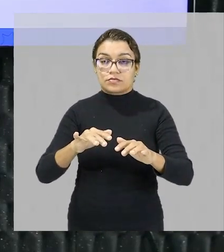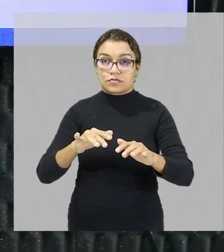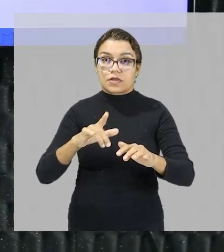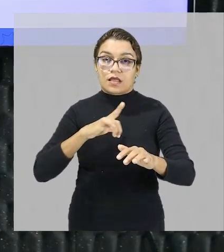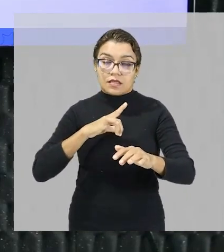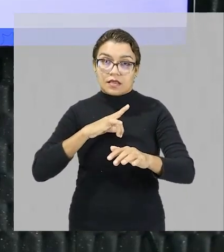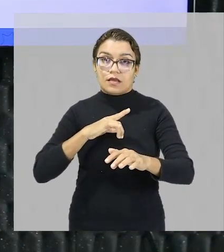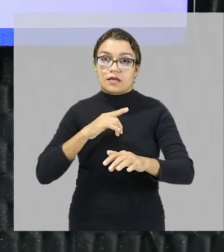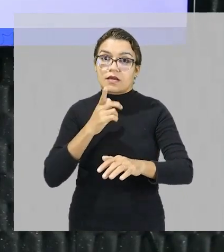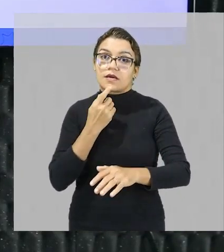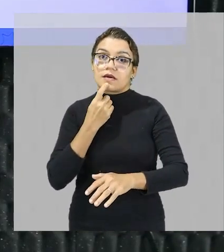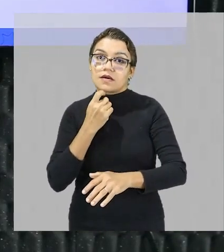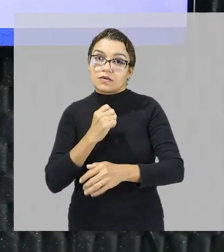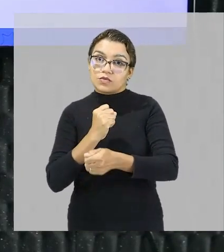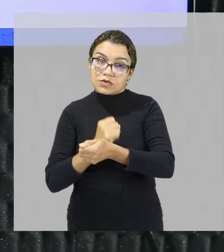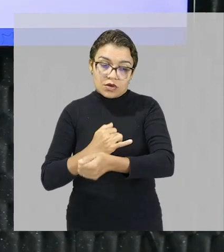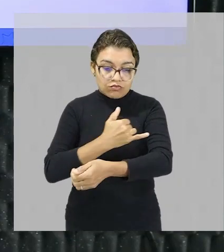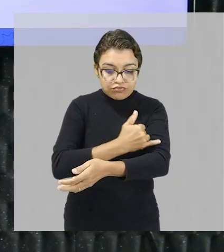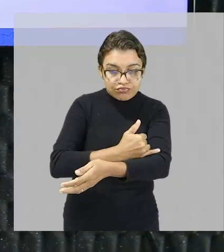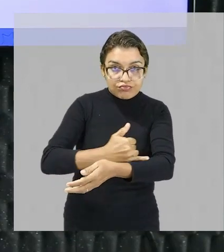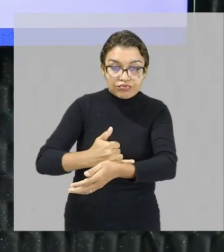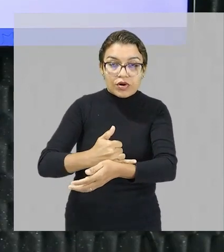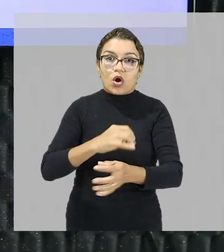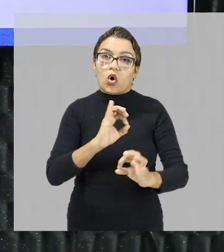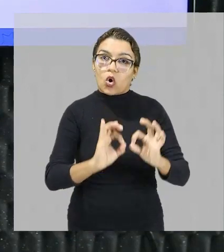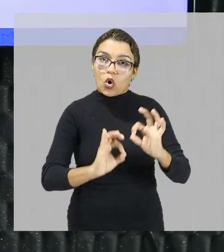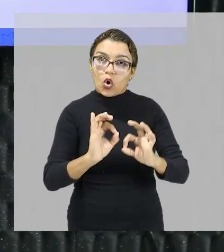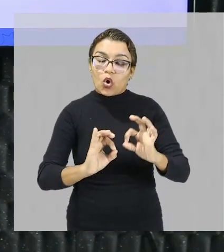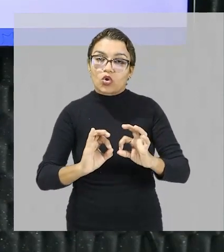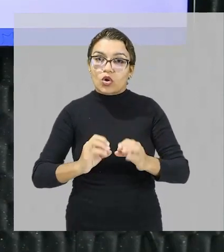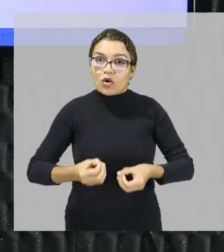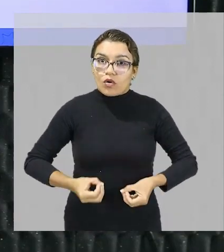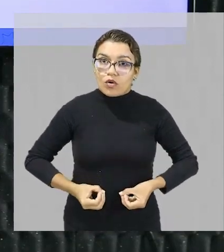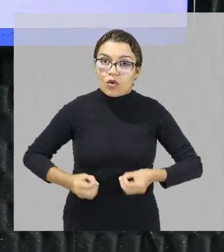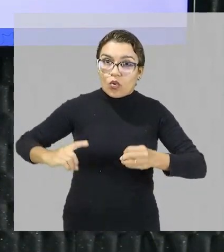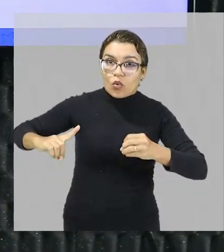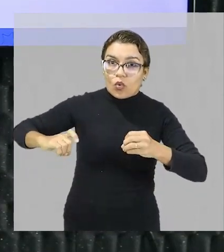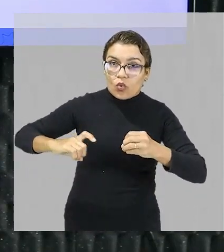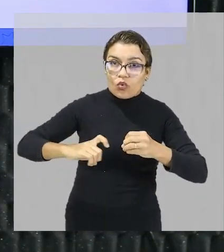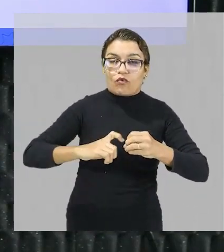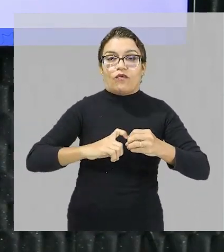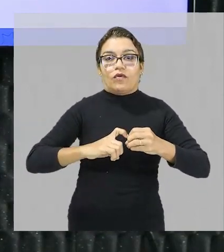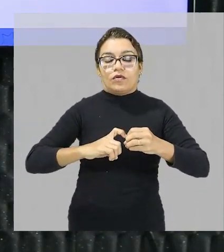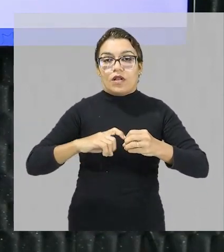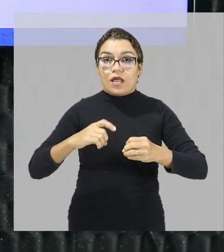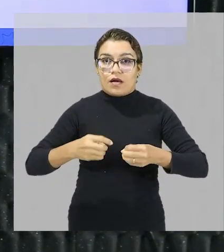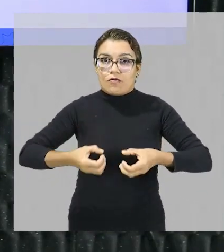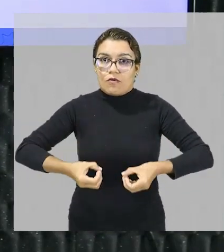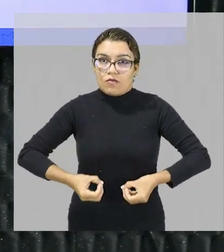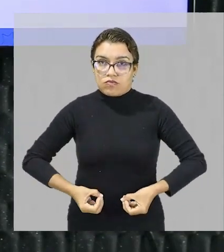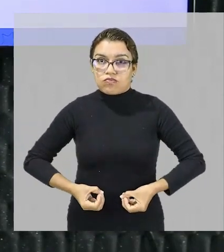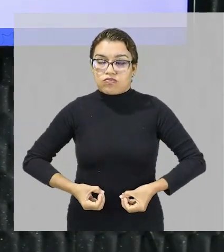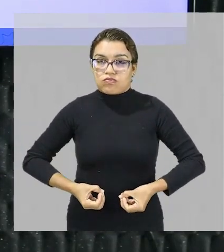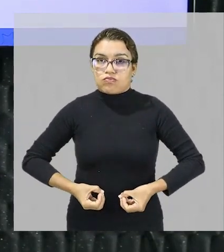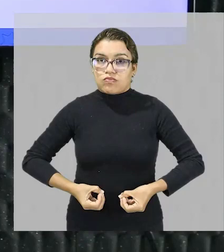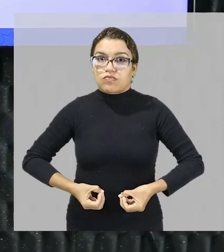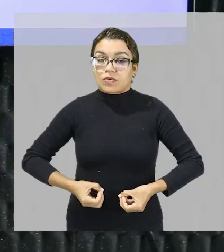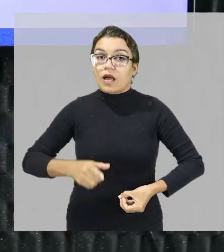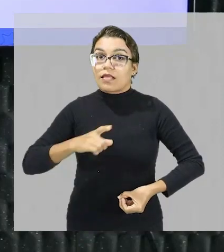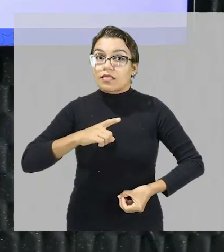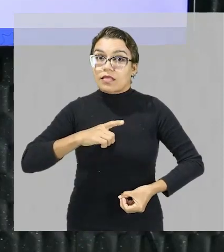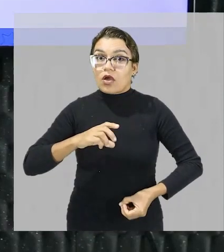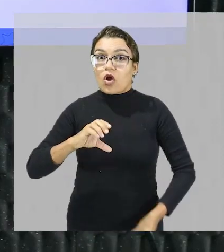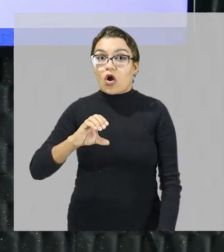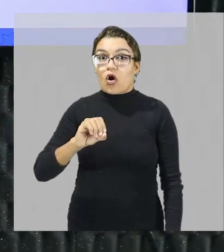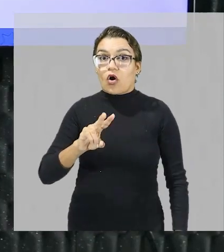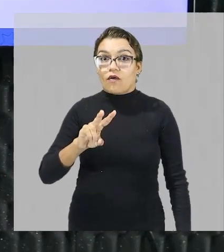na corrente sanguínea e vai controlar a ovulação. Aonde? Lá nos ovários, tá? Porque os óvulos estão